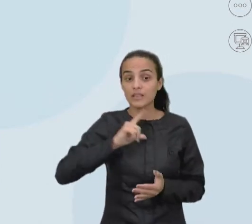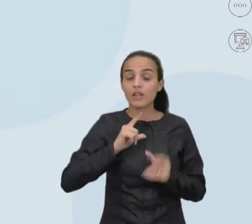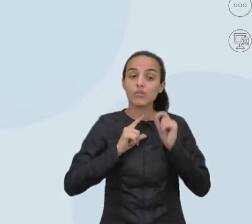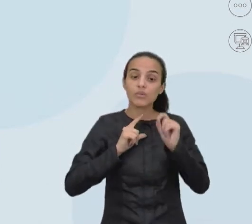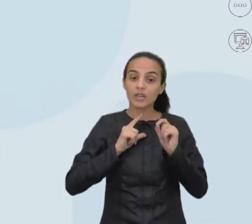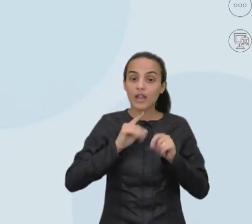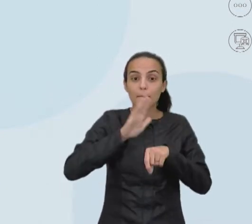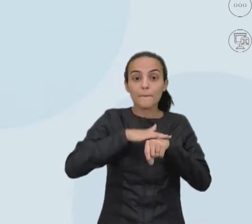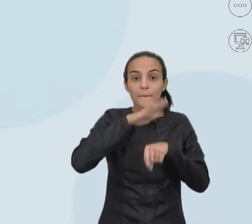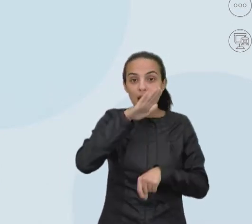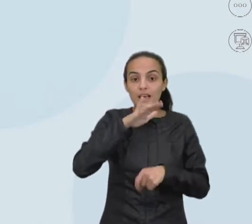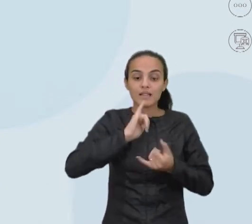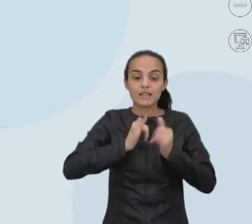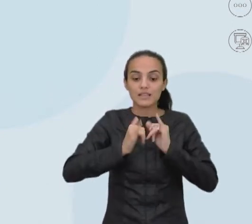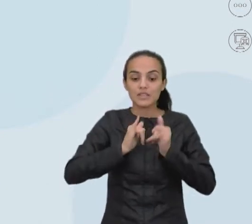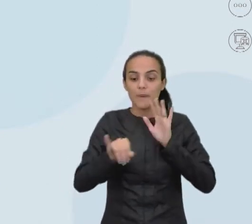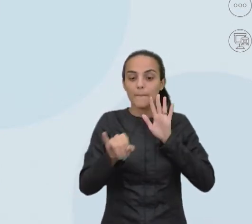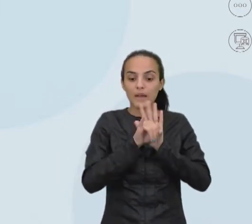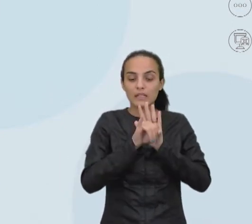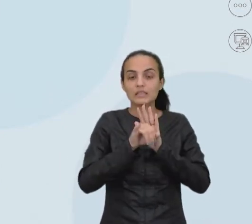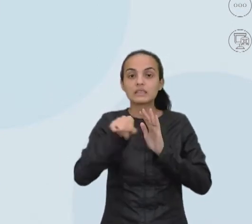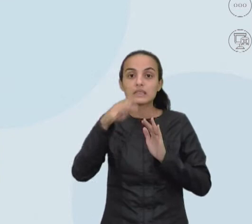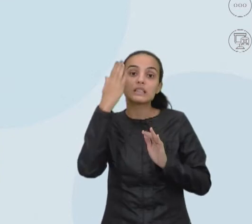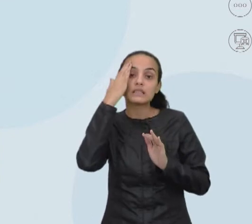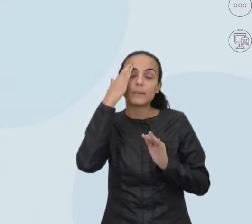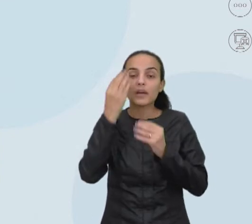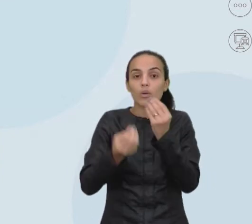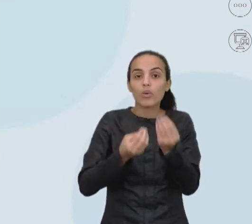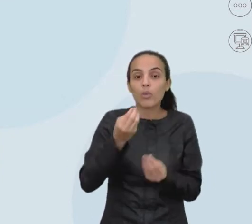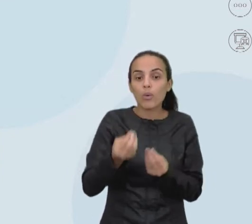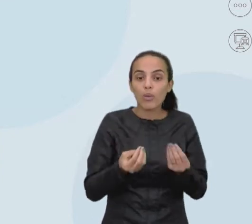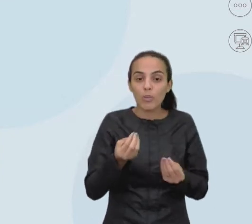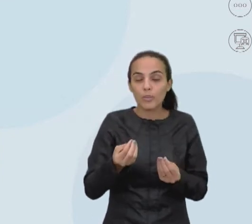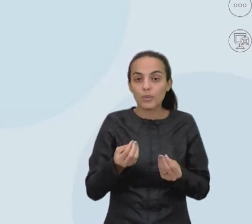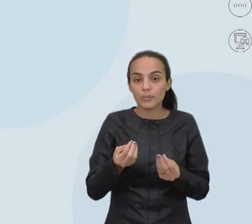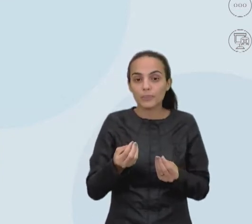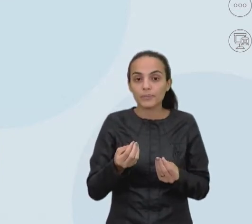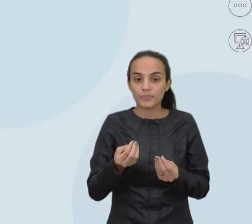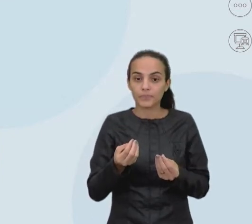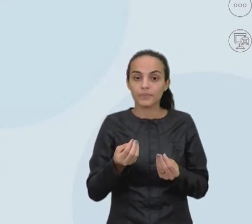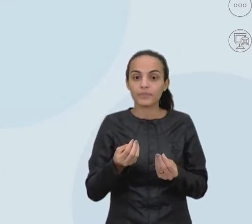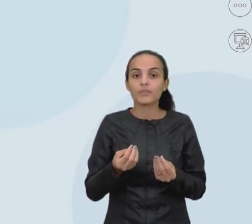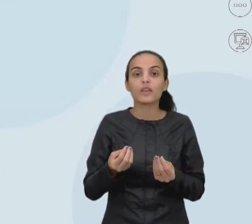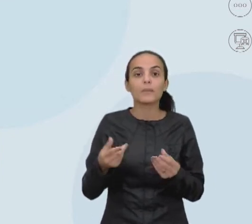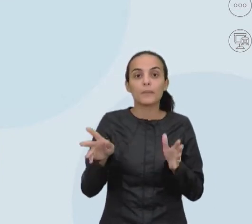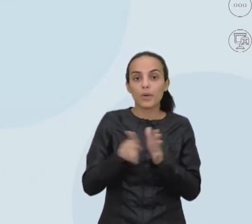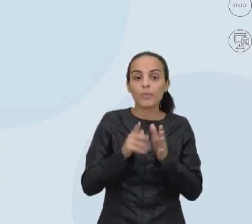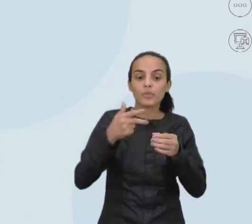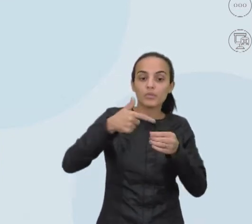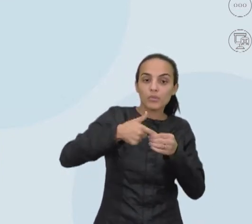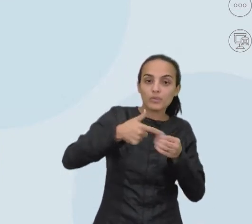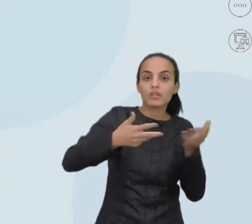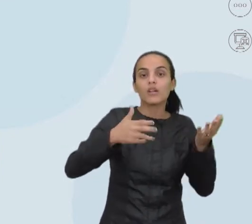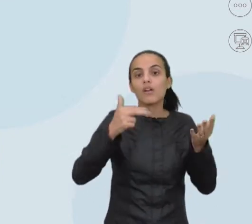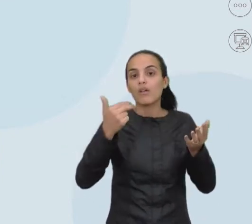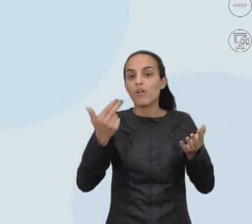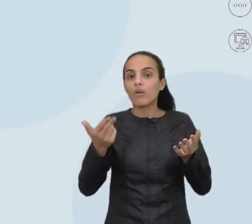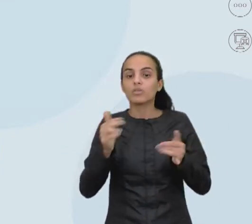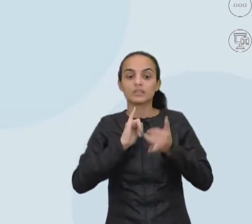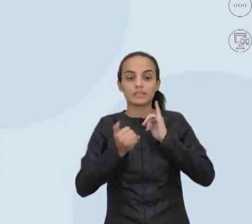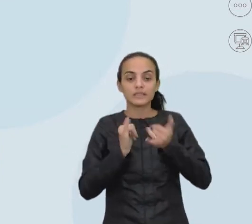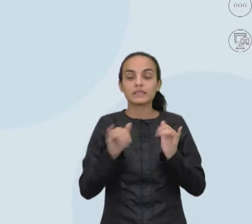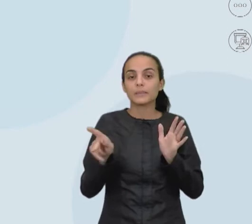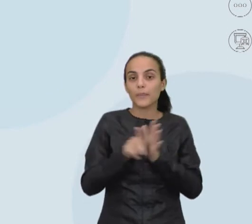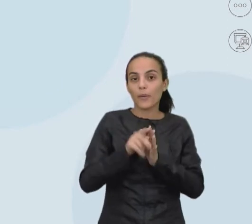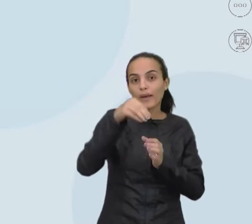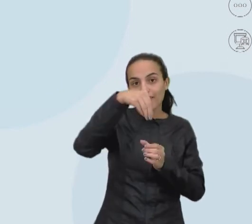né? Que matriz energética nada mais é do que você saber como é que está a oferta dos combustíveis, né? A oferta interna de energia no